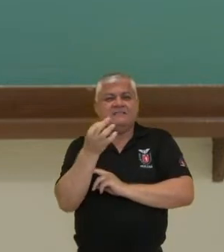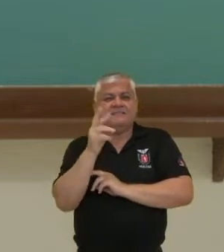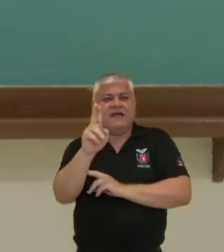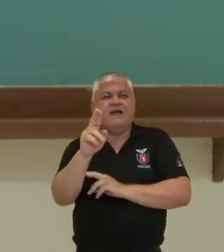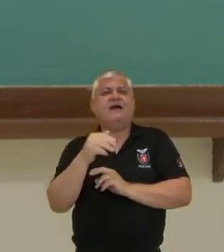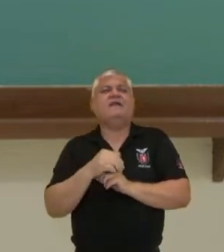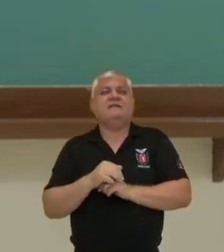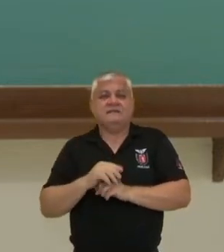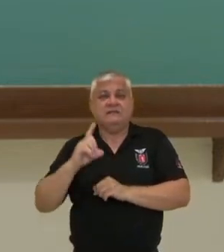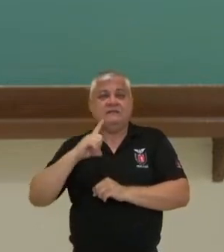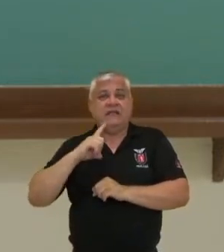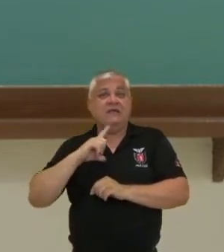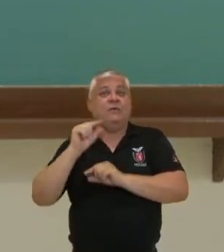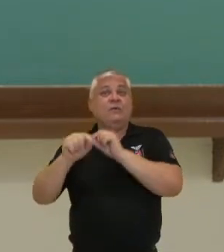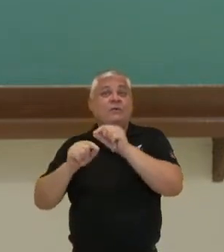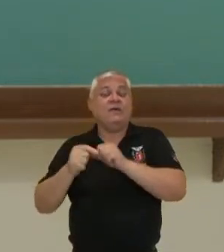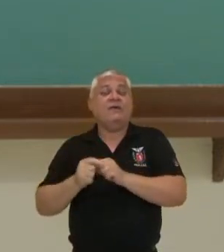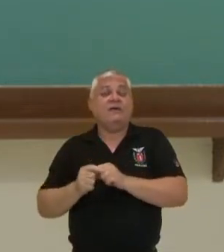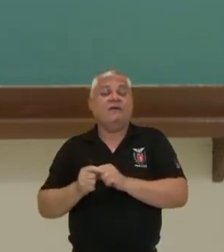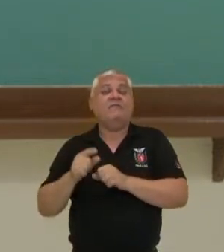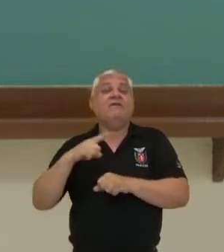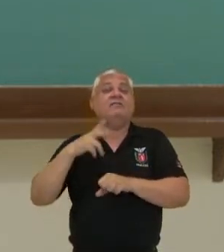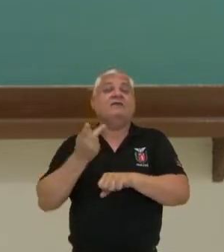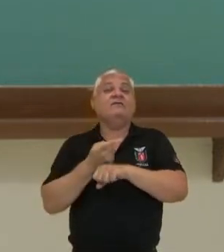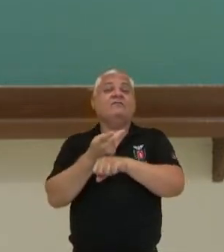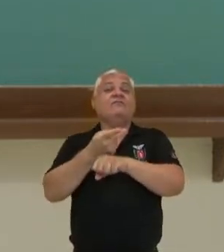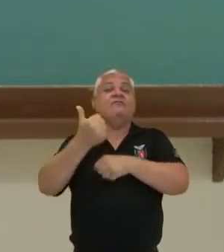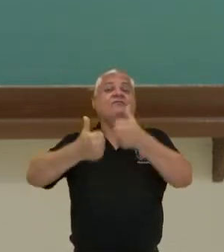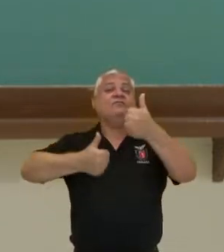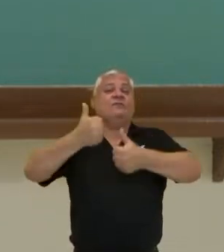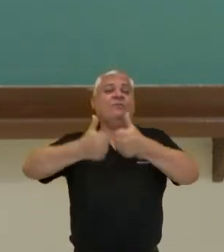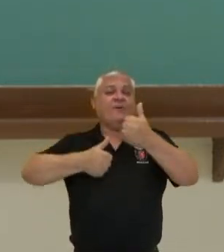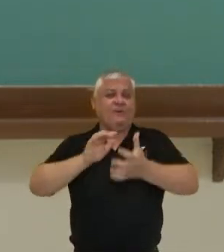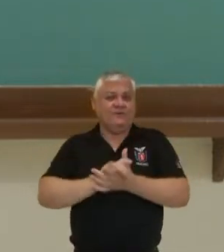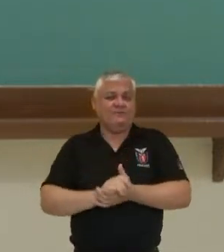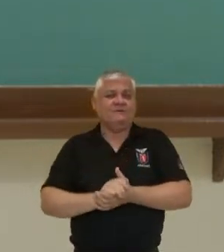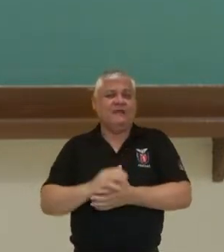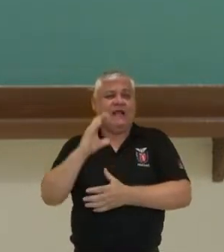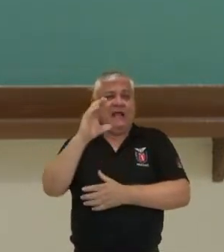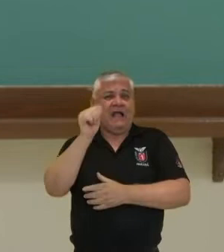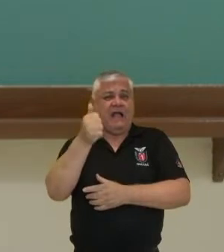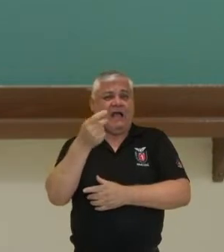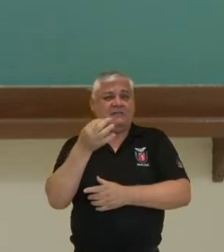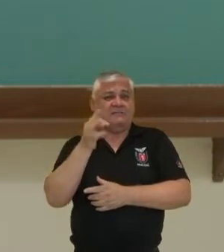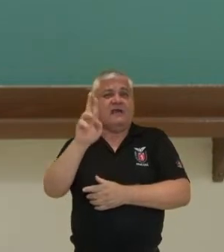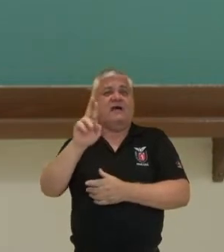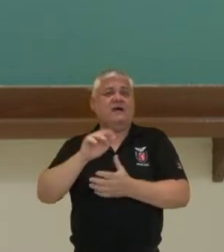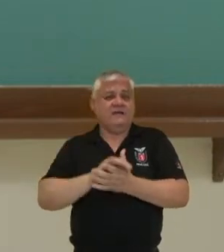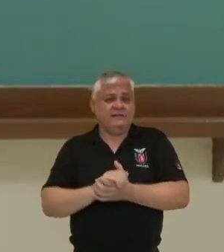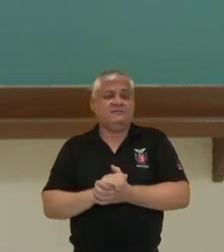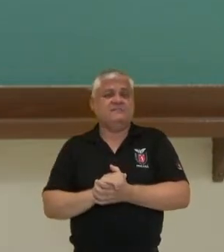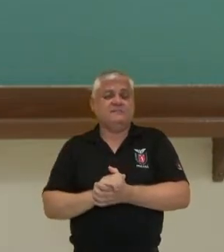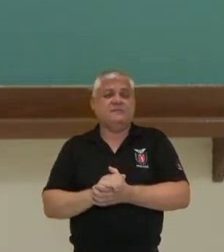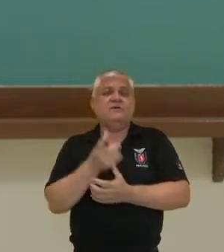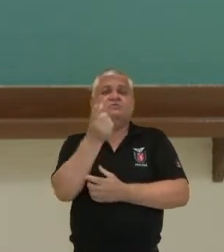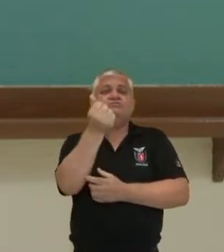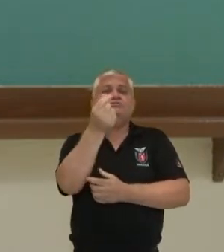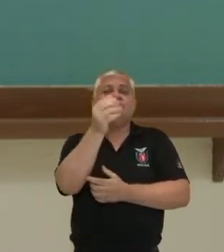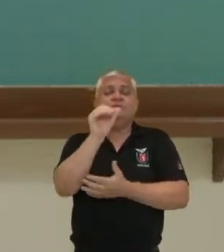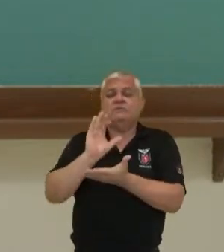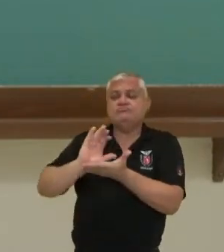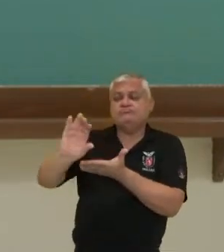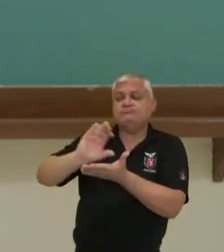país que vai sediar próxima Copa do Mundo e muito disso está sendo feito com o dinheiro do petróleo